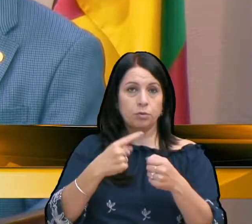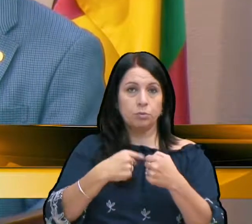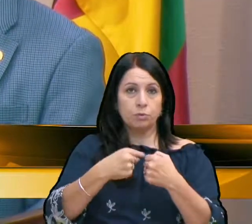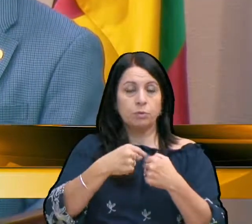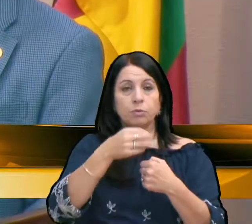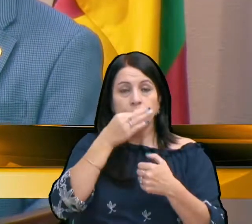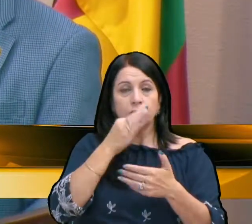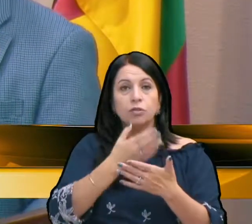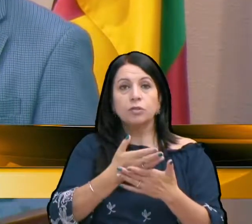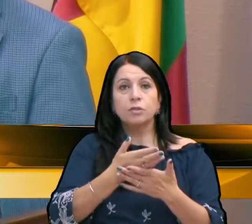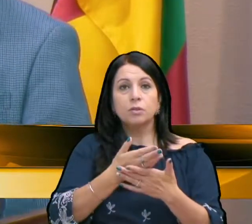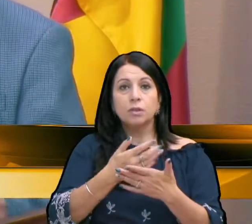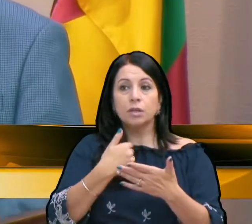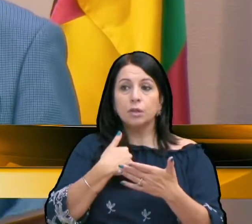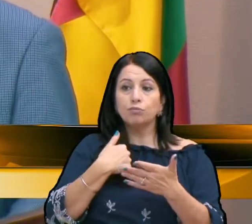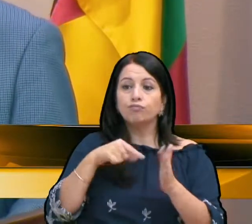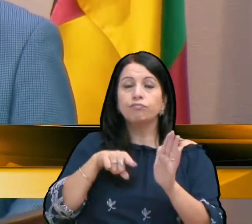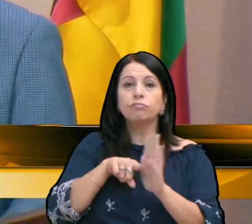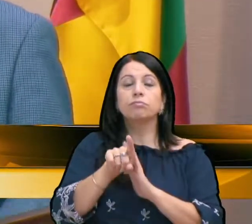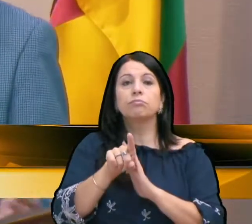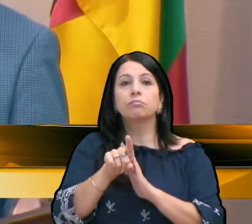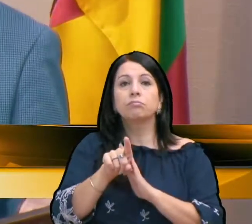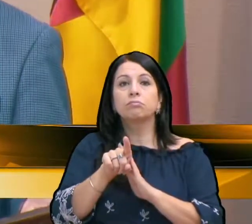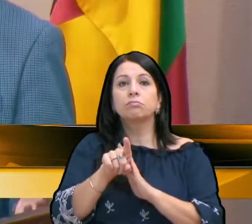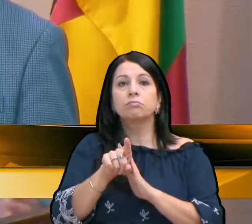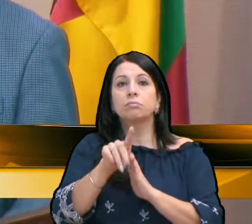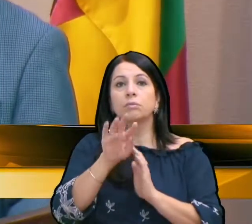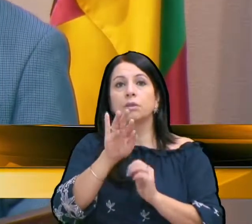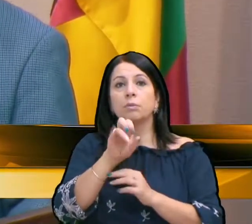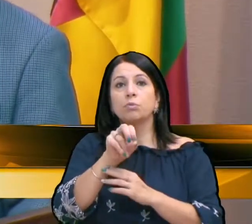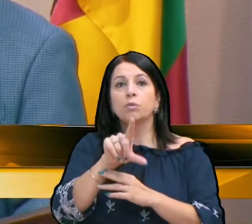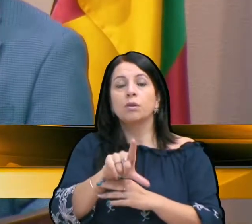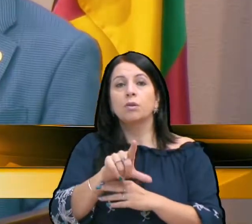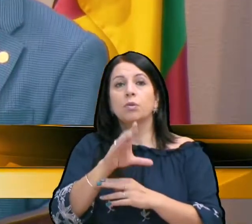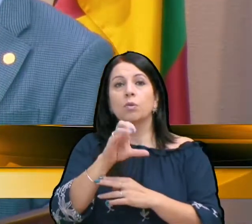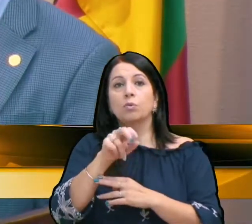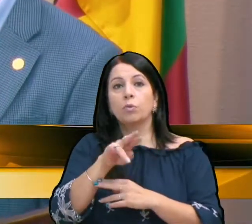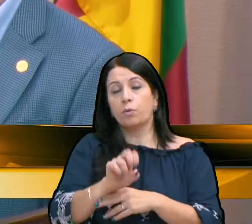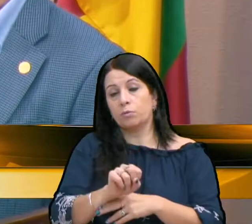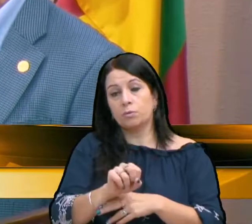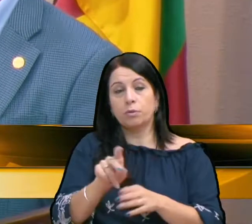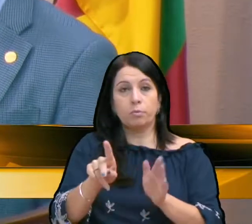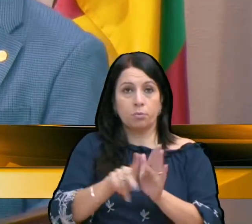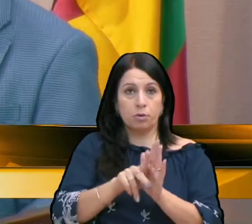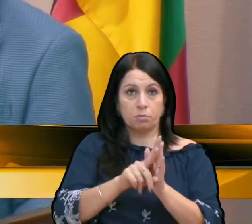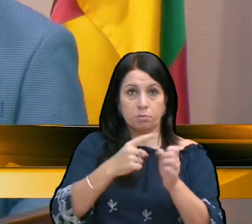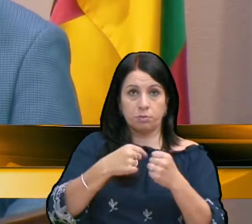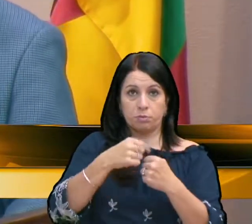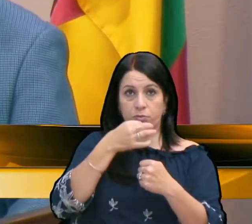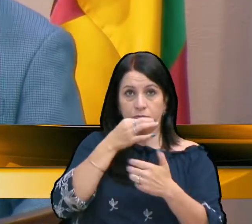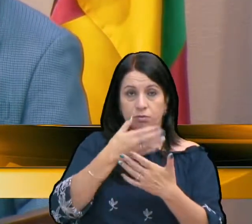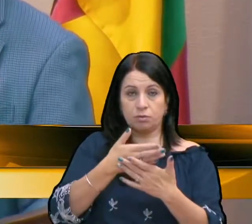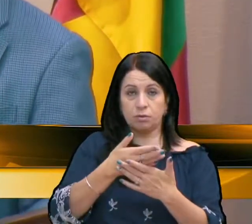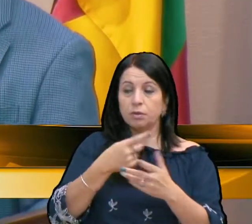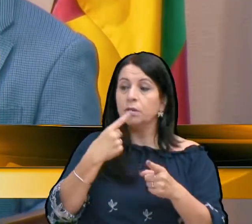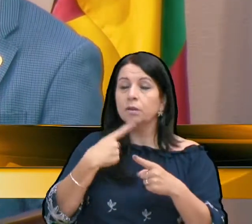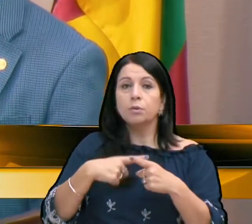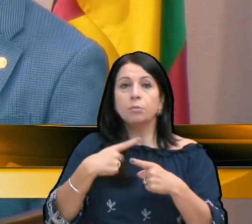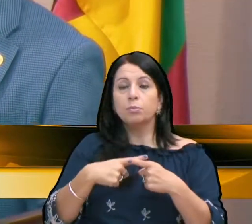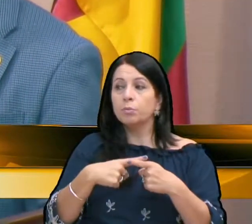Caxias do Sul, eu pergunto ao Tribunal de Contas do estado ou ao próprio município de Caxias do Sul, por